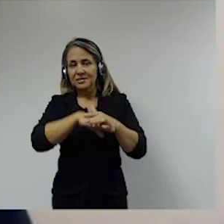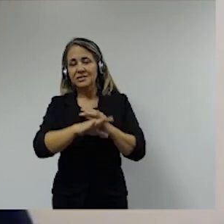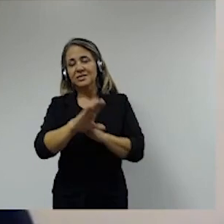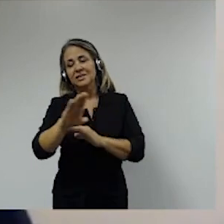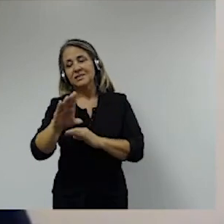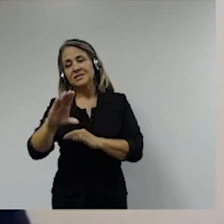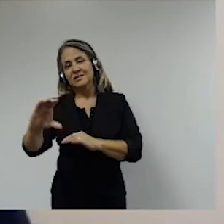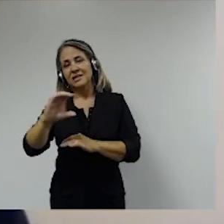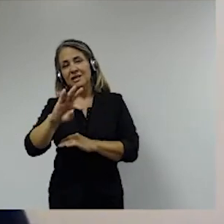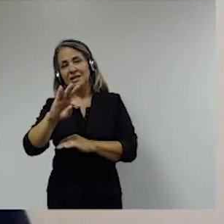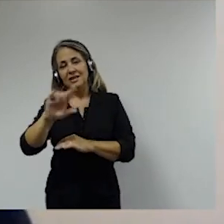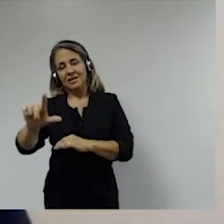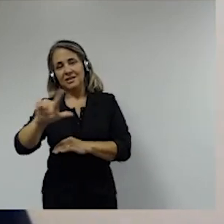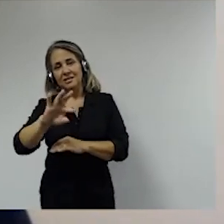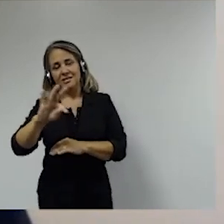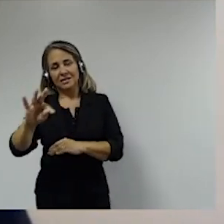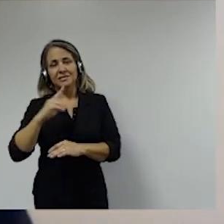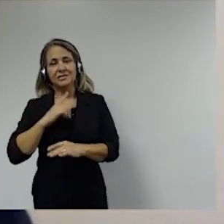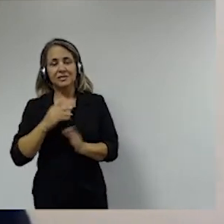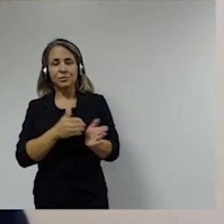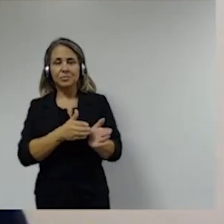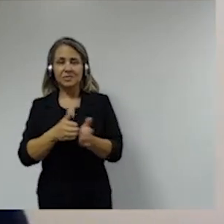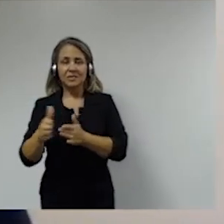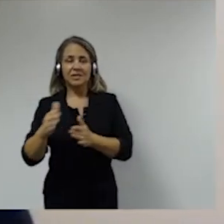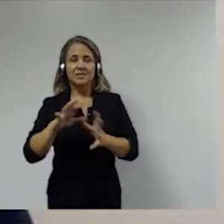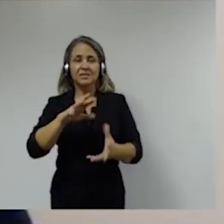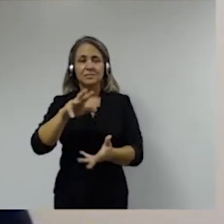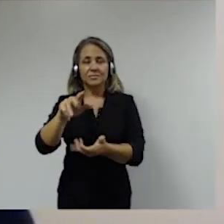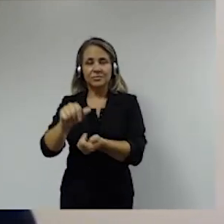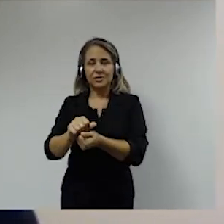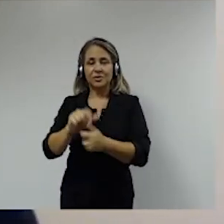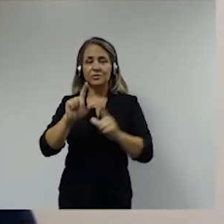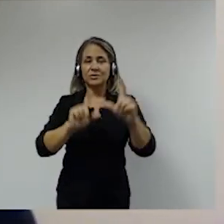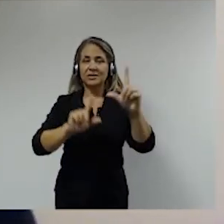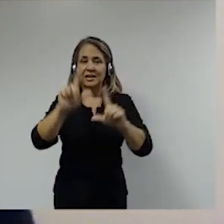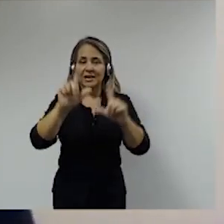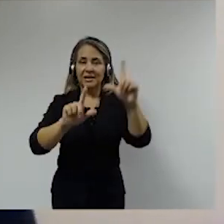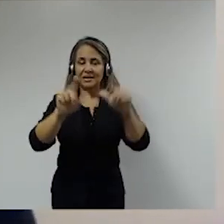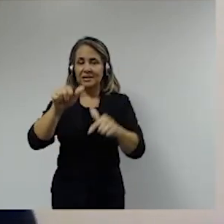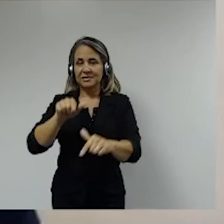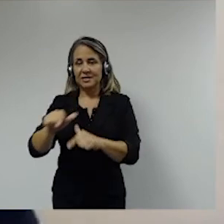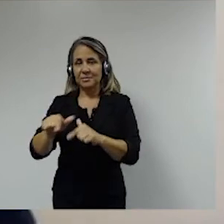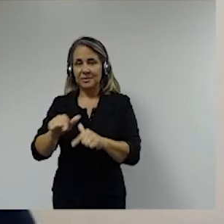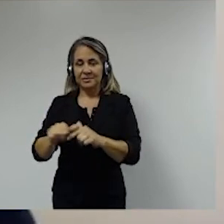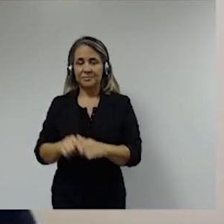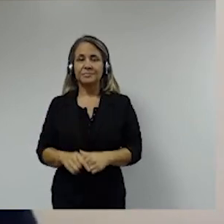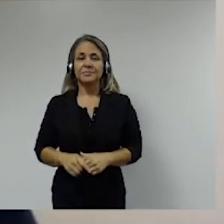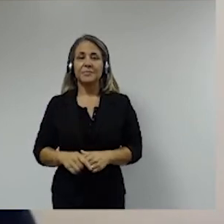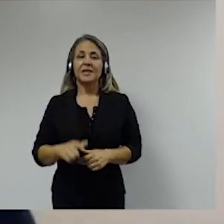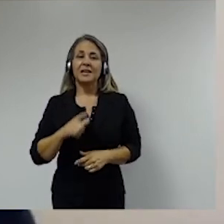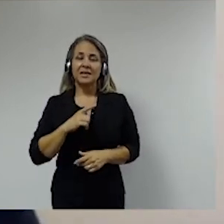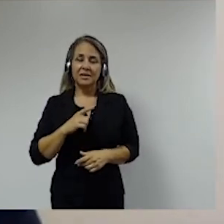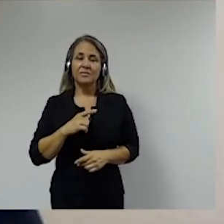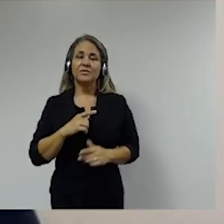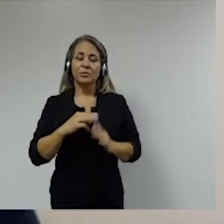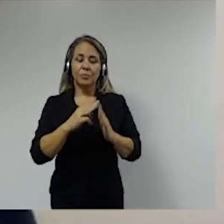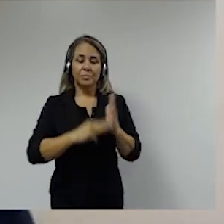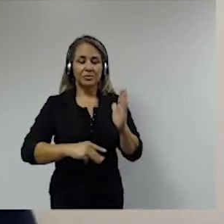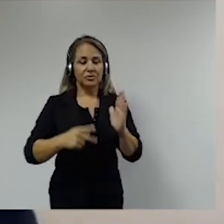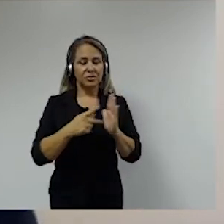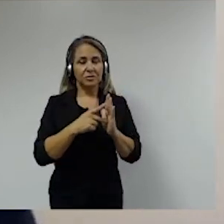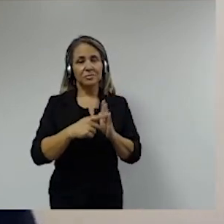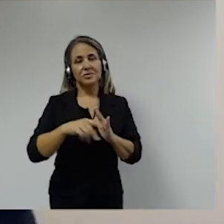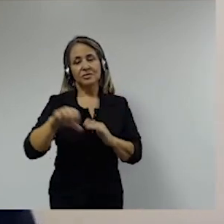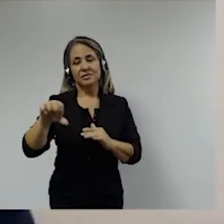seguindo uma tendência mundial de adoção do teletrabalho, e veio a medida provisória 927 e